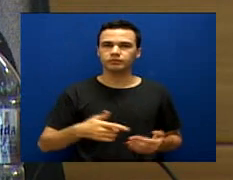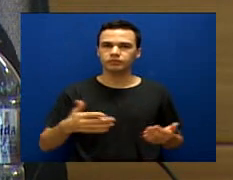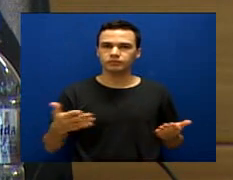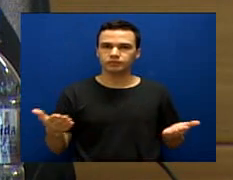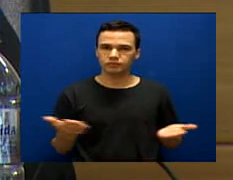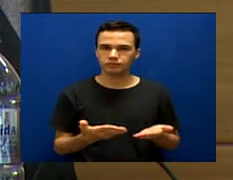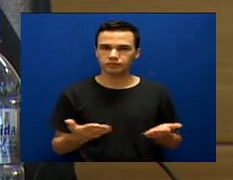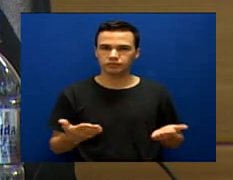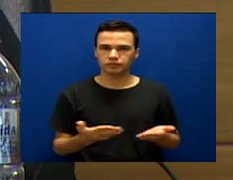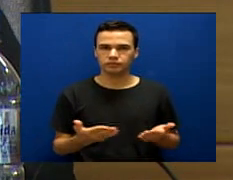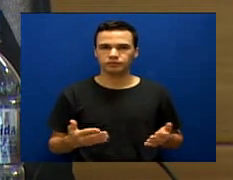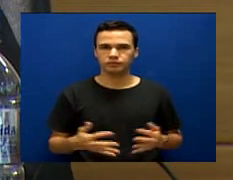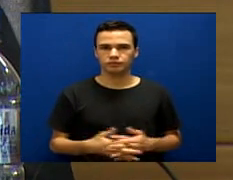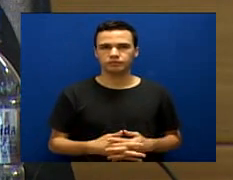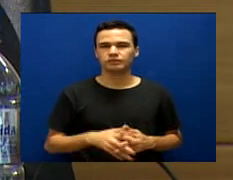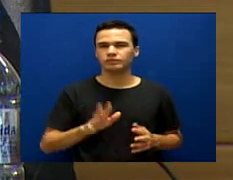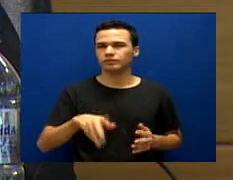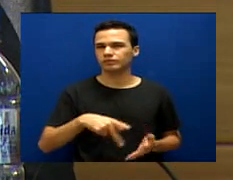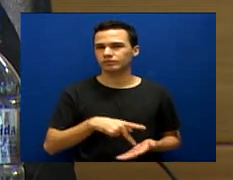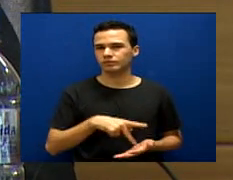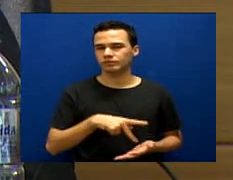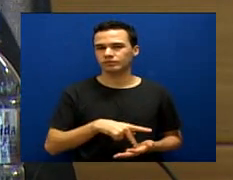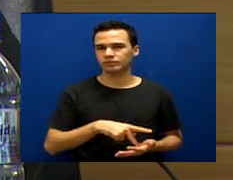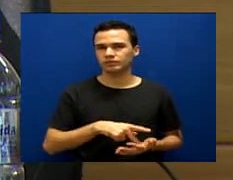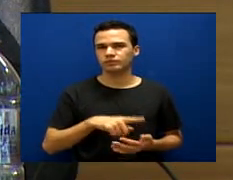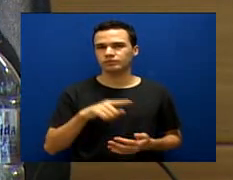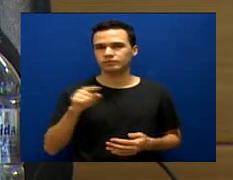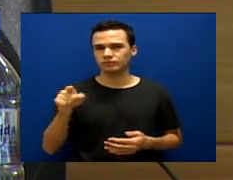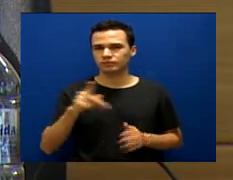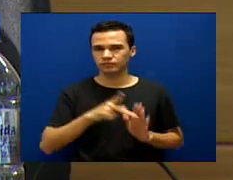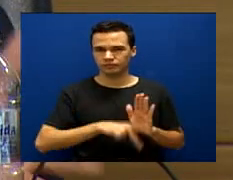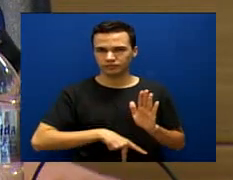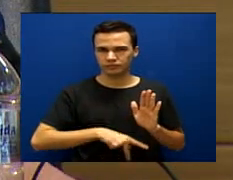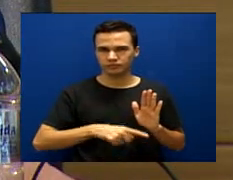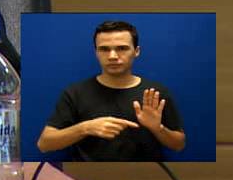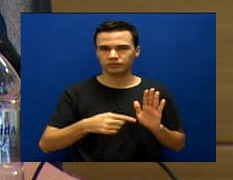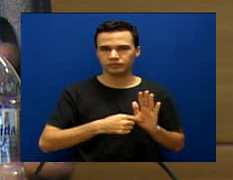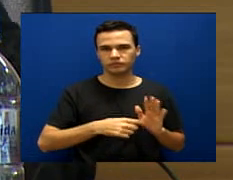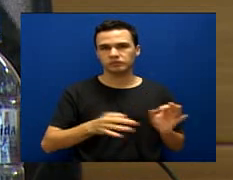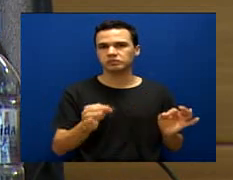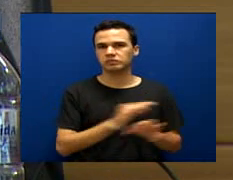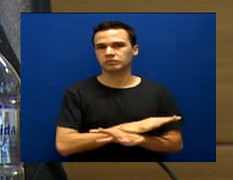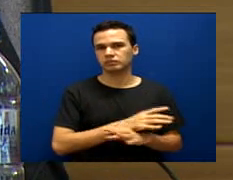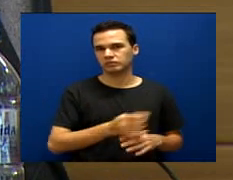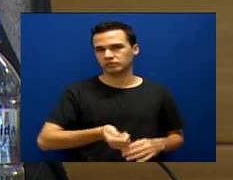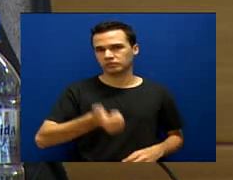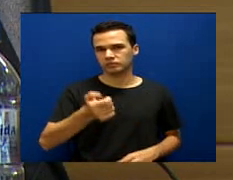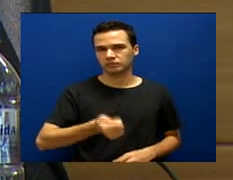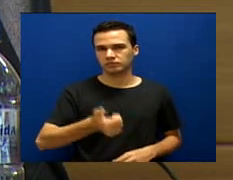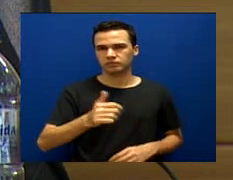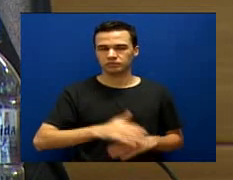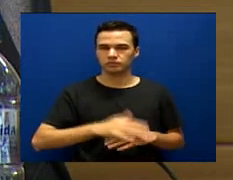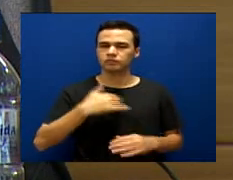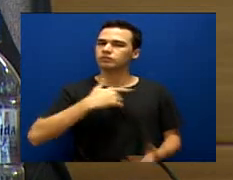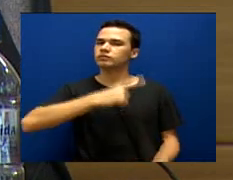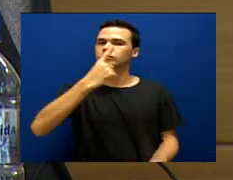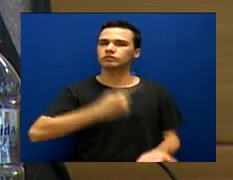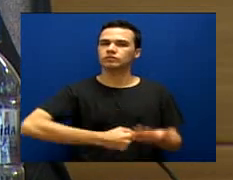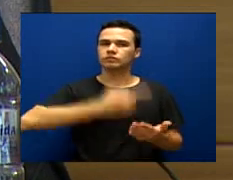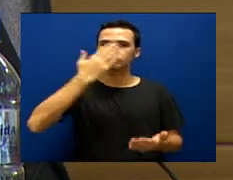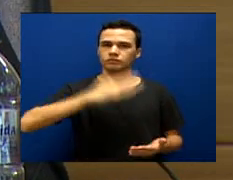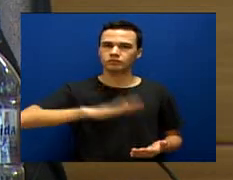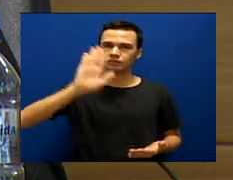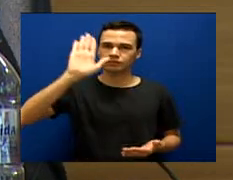estamos, na verdade, cá entre nós o projeto está bem dizer pronto, né? Sim. Então, eu tenho um compromisso aí com a